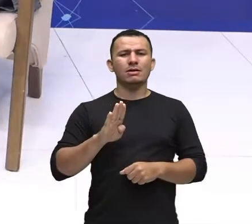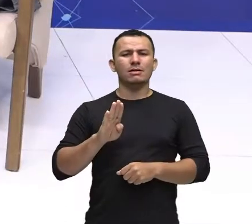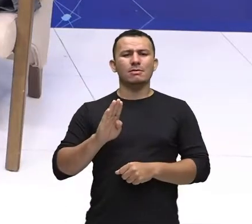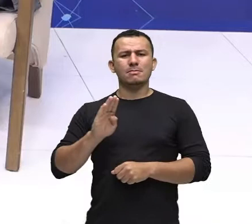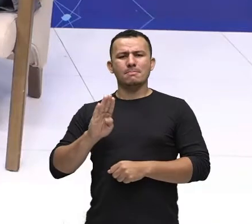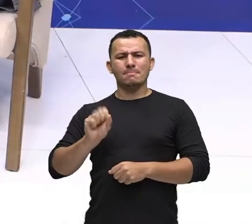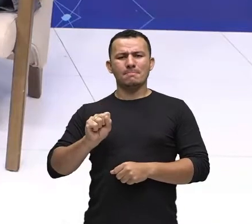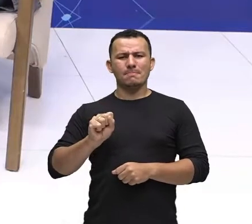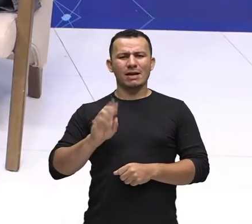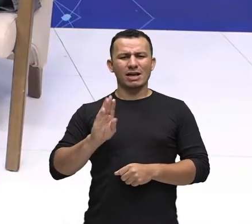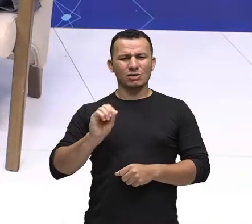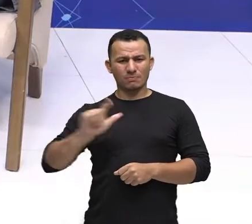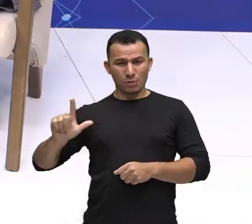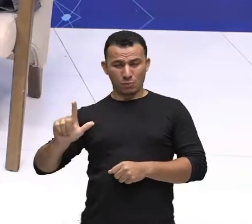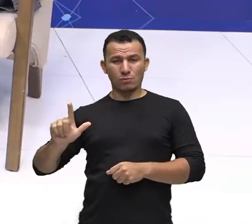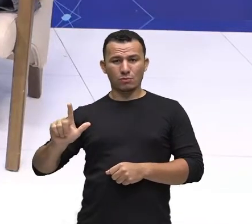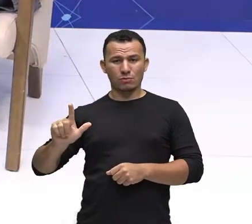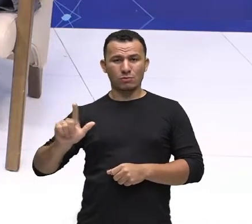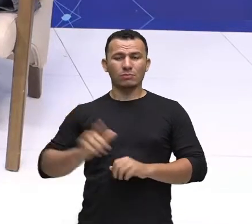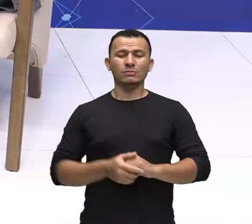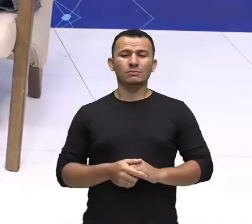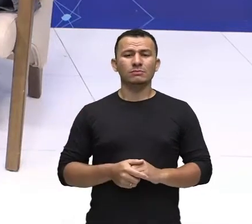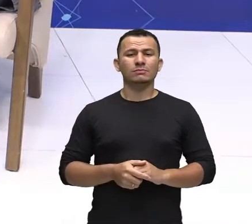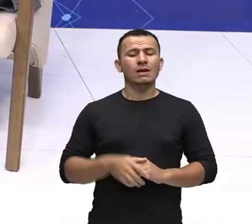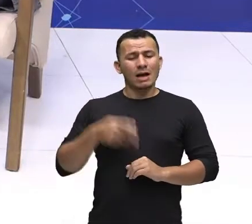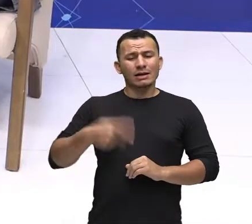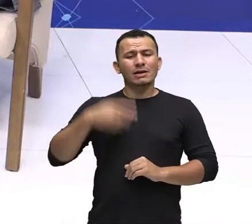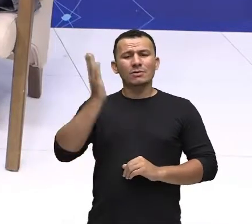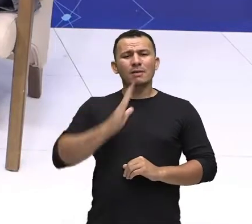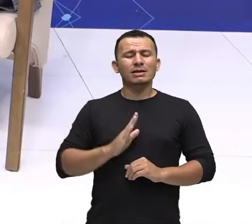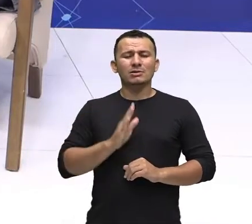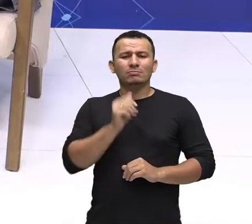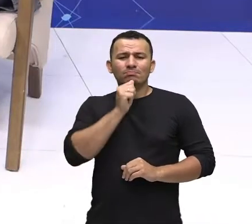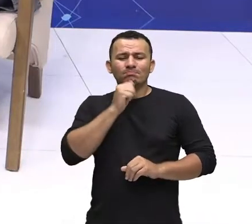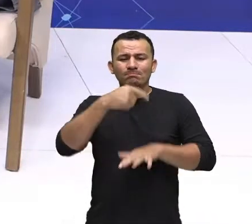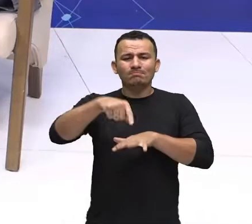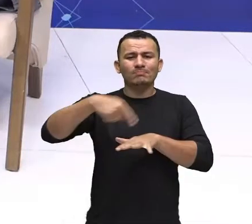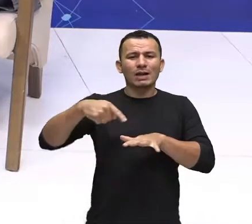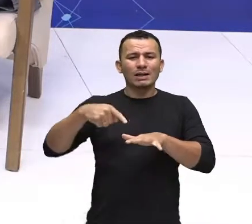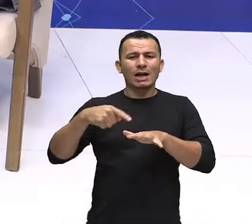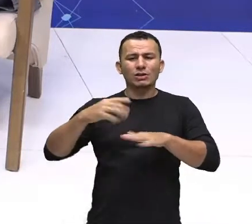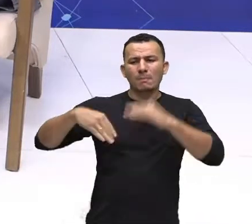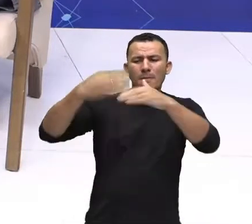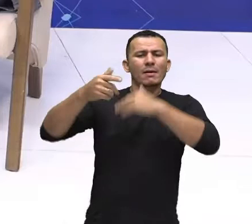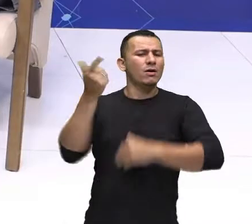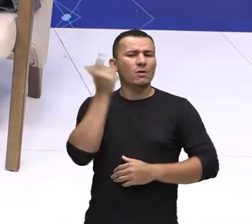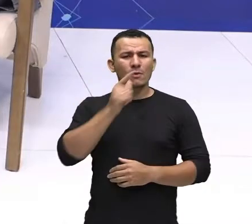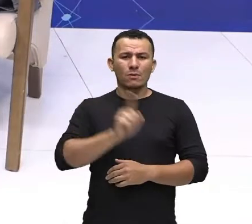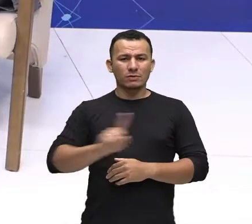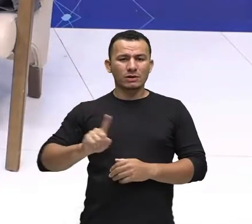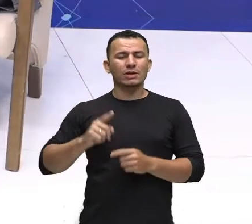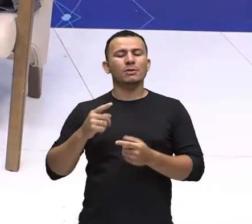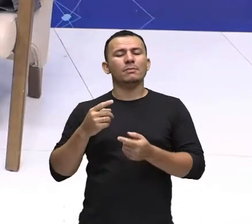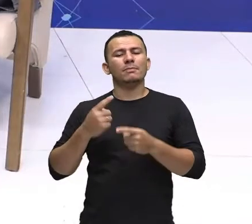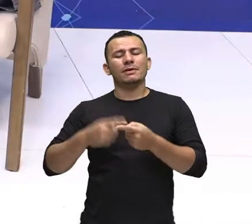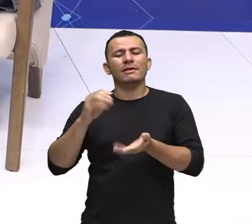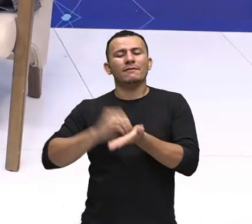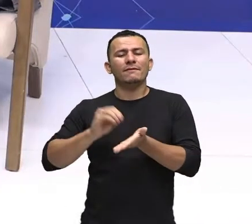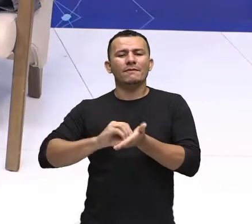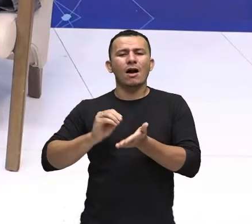não teve expressividade no softball. Mas por quê? Porque ainda não se deu a devida